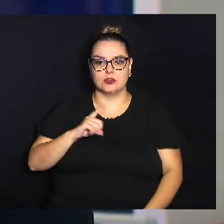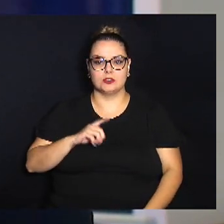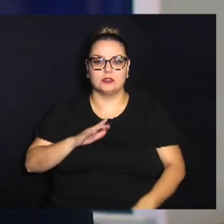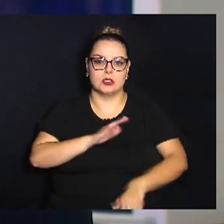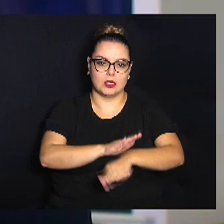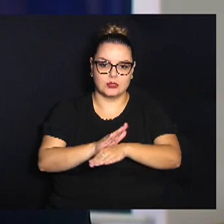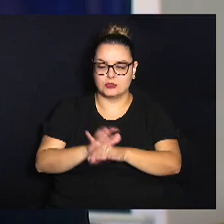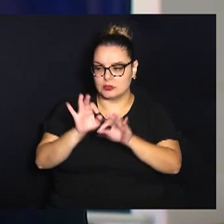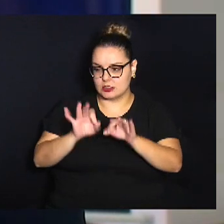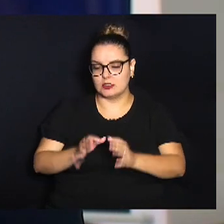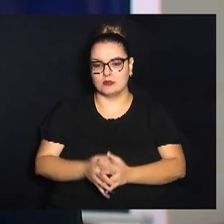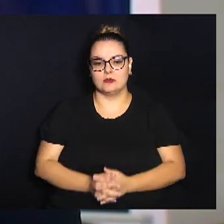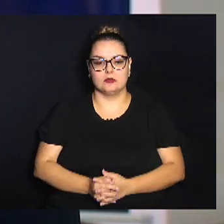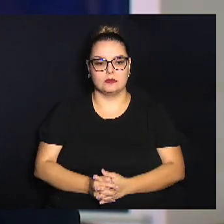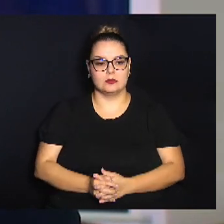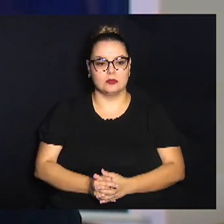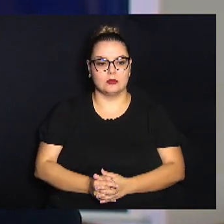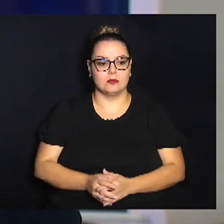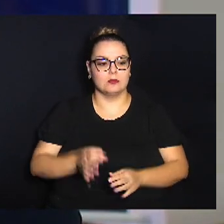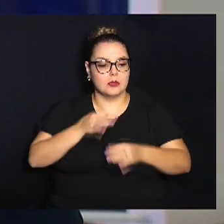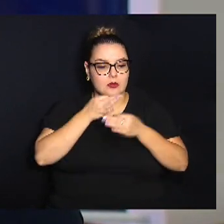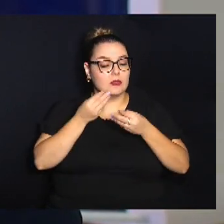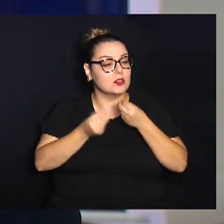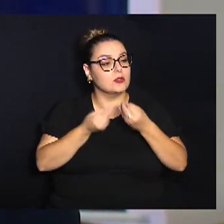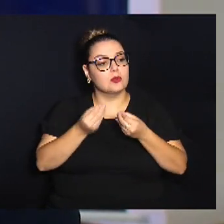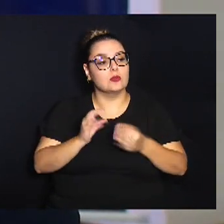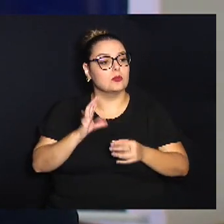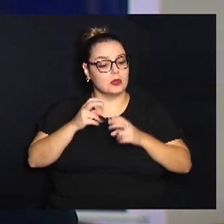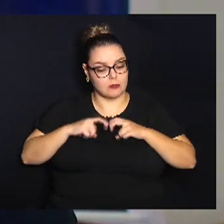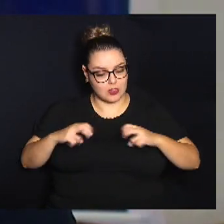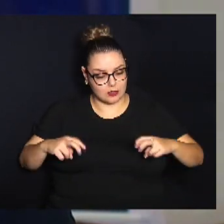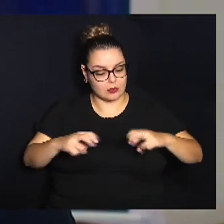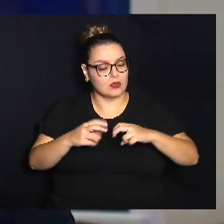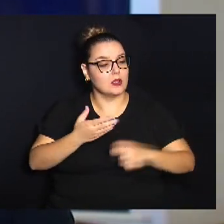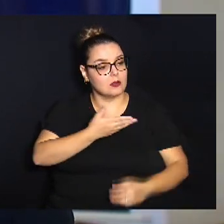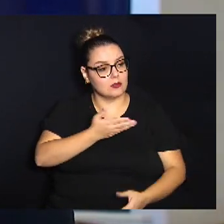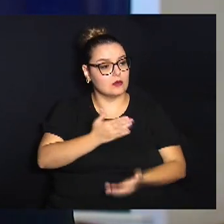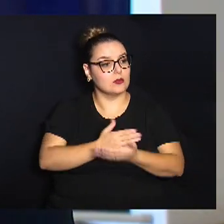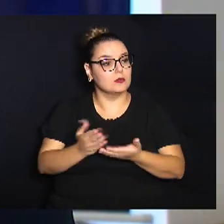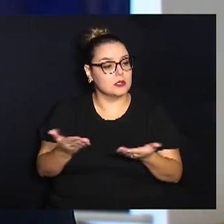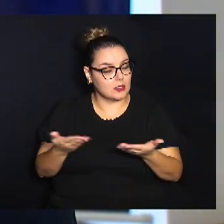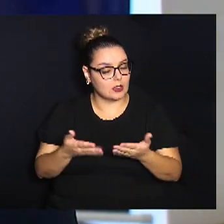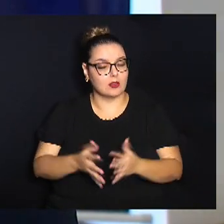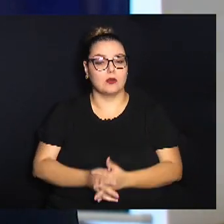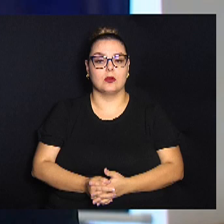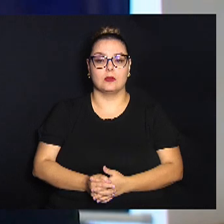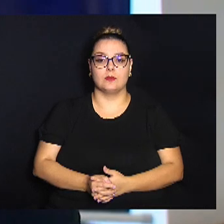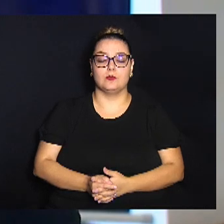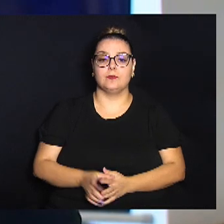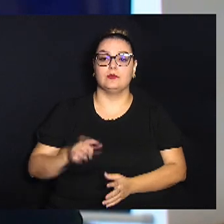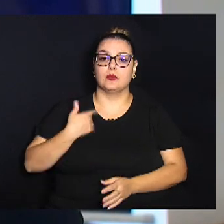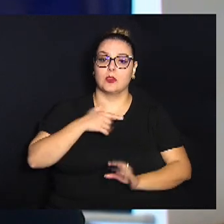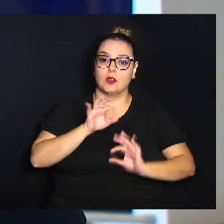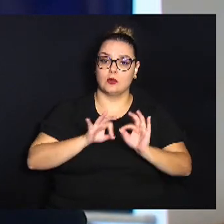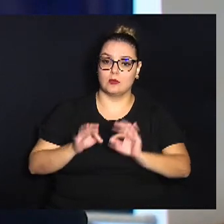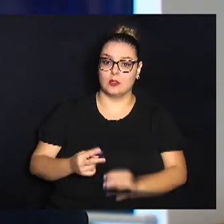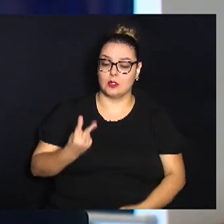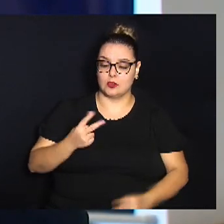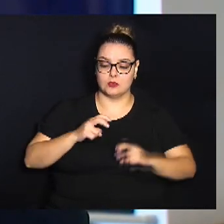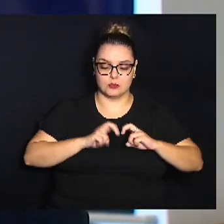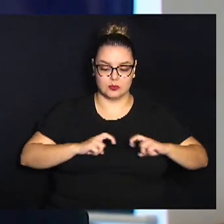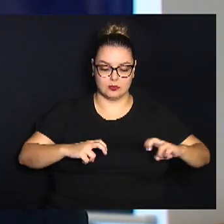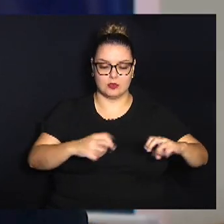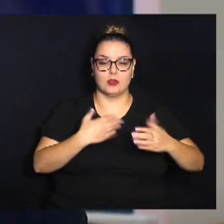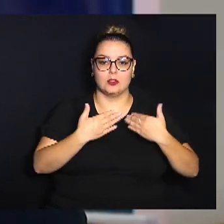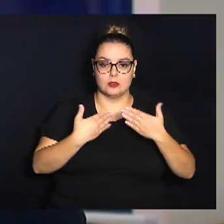adequada. Perfeito. E como é que vai acontecer essa roda aqui que vocês vão começar agora? Nós planejamos 2 rodas de conversa,